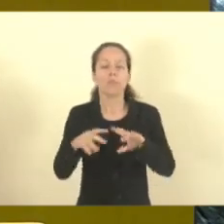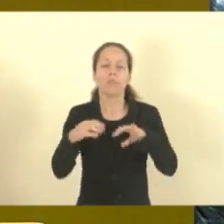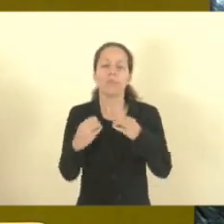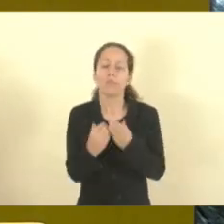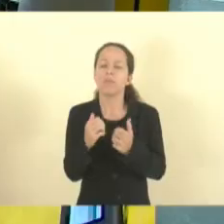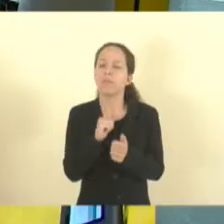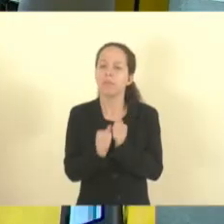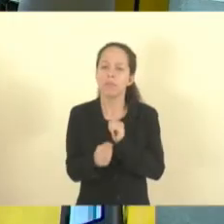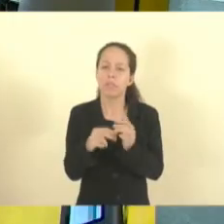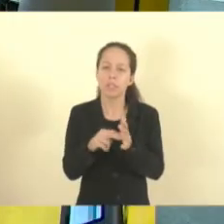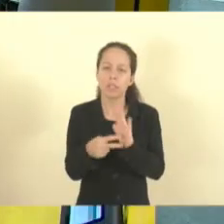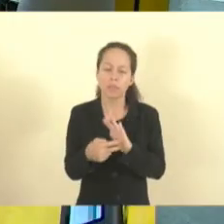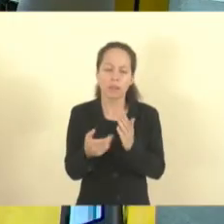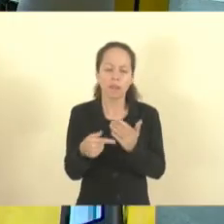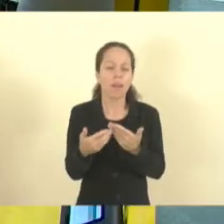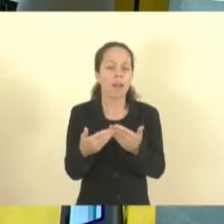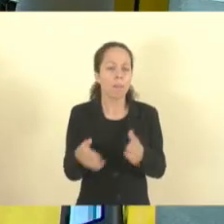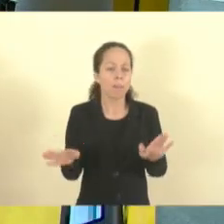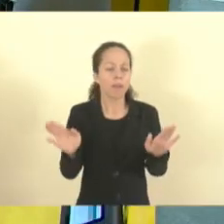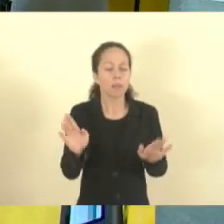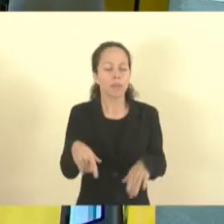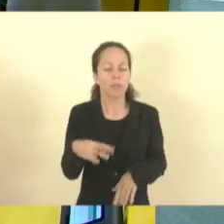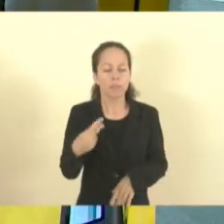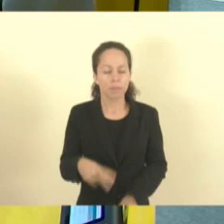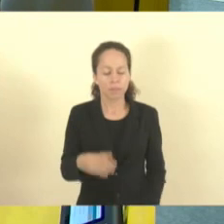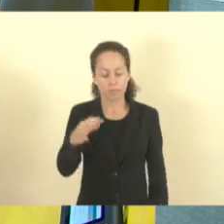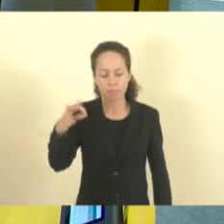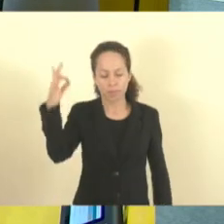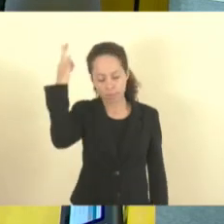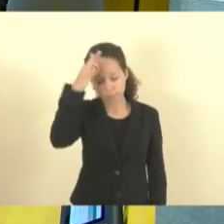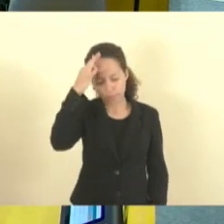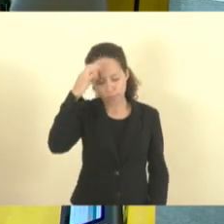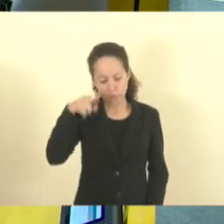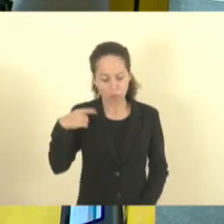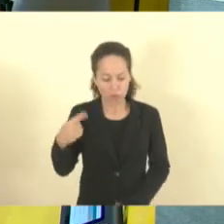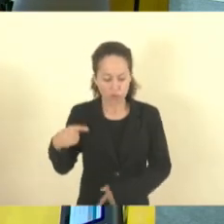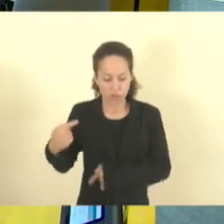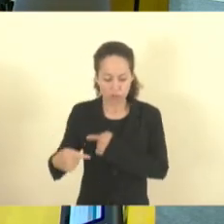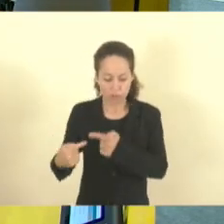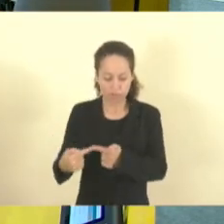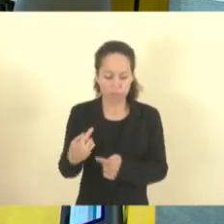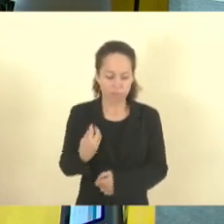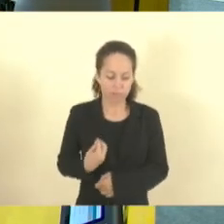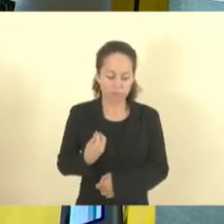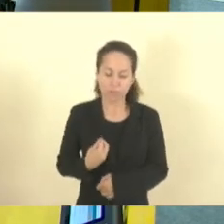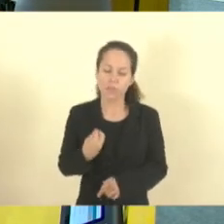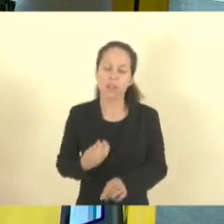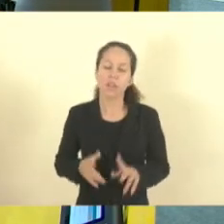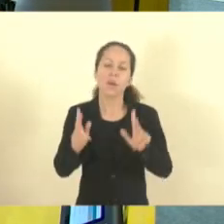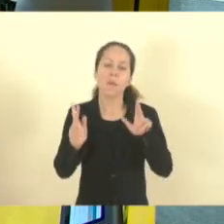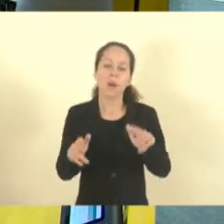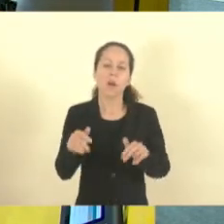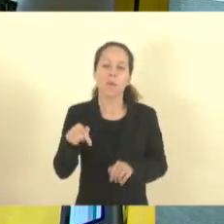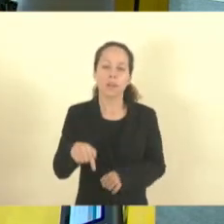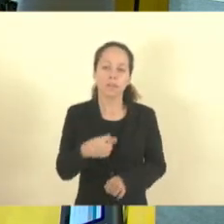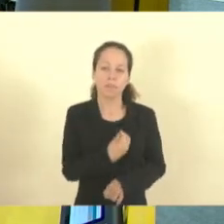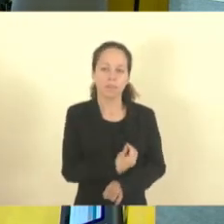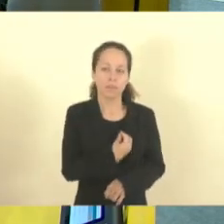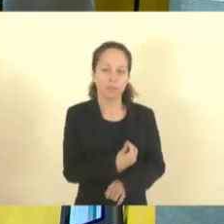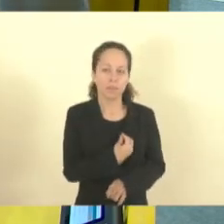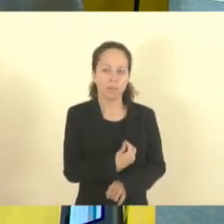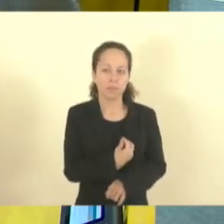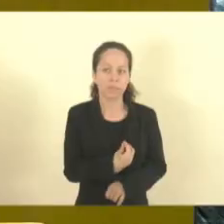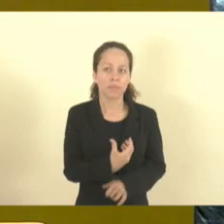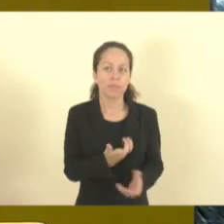como patrimônio público capixaba das nossas gerações que estão aqui, como essas que estão aqui no plenário, mas também